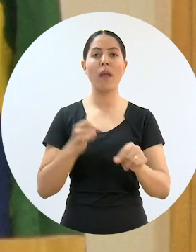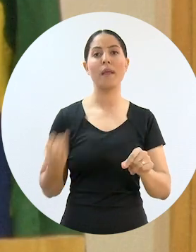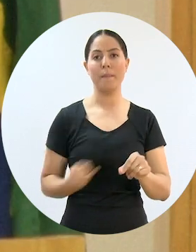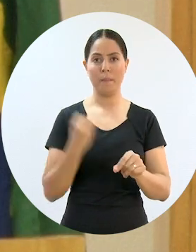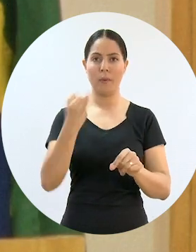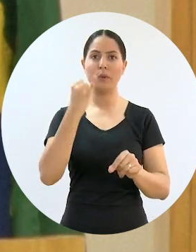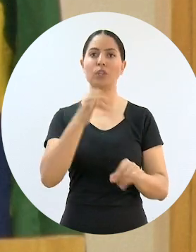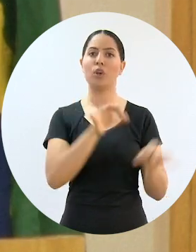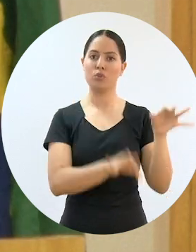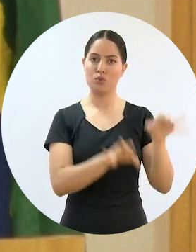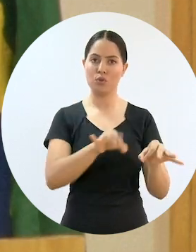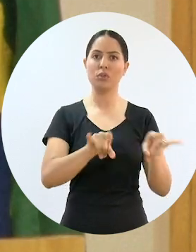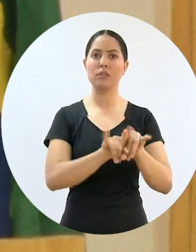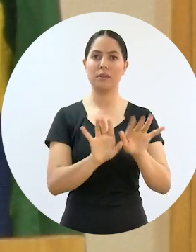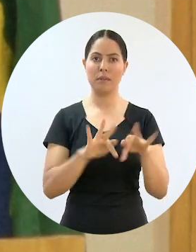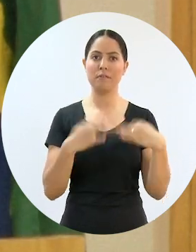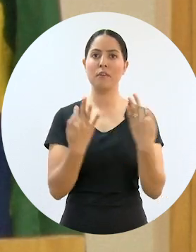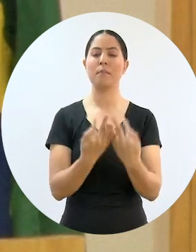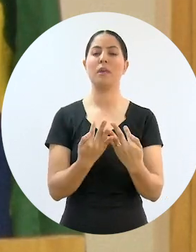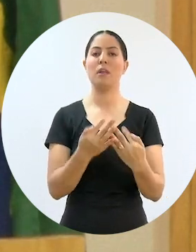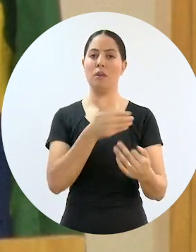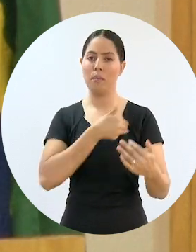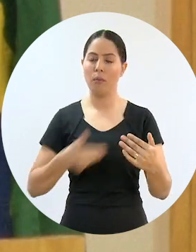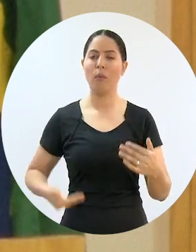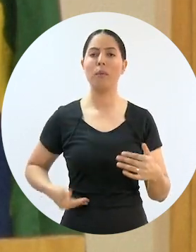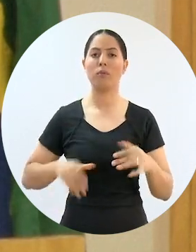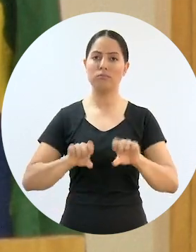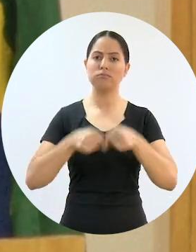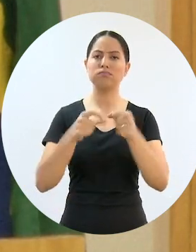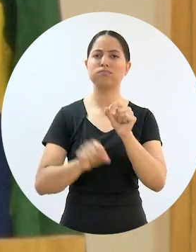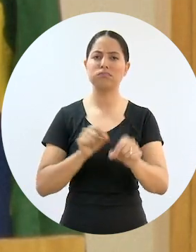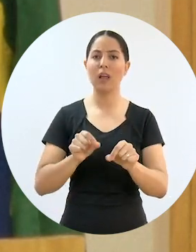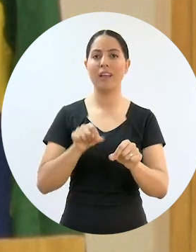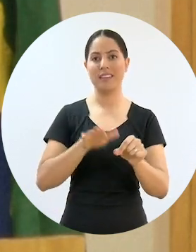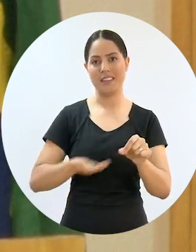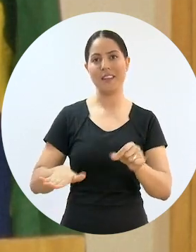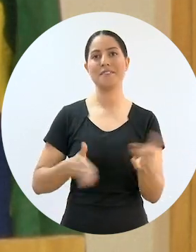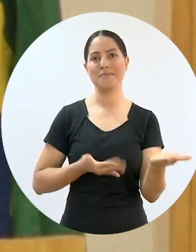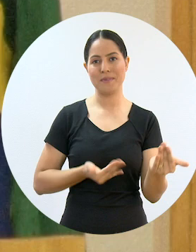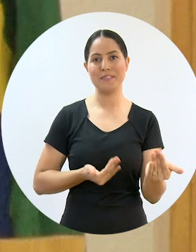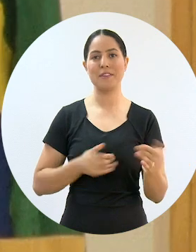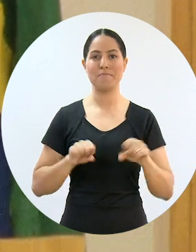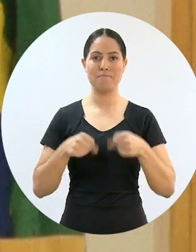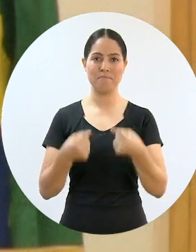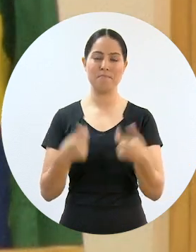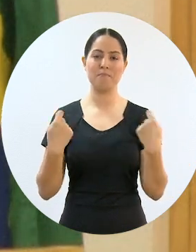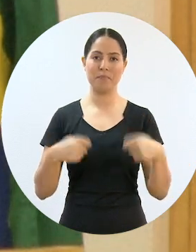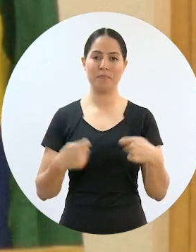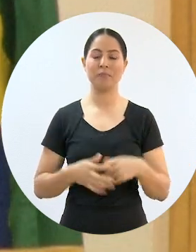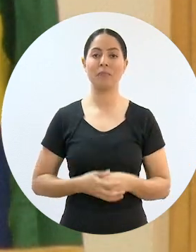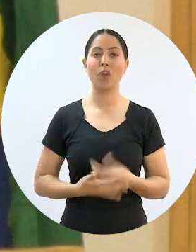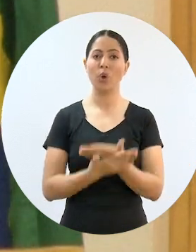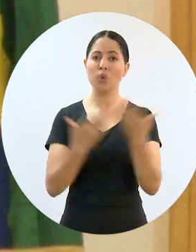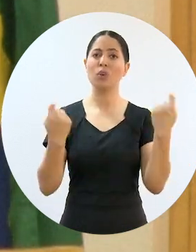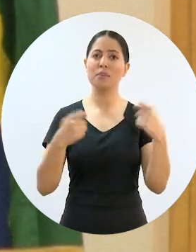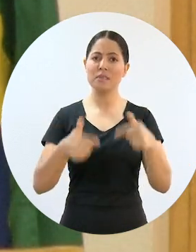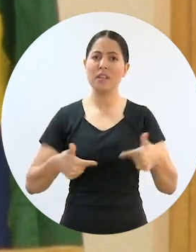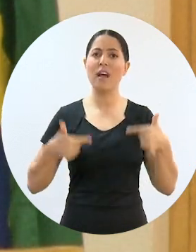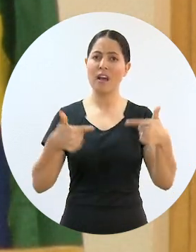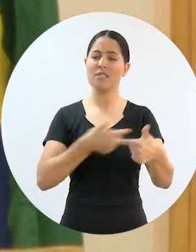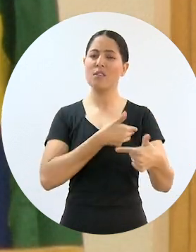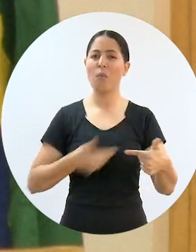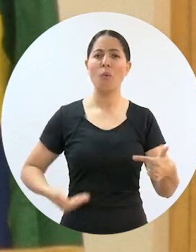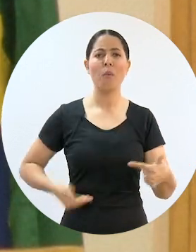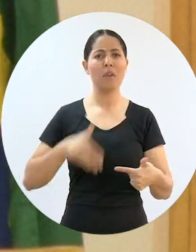do Judiciário e da família de garantir o bem social de crianças e adolescentes. Temos que adotar políticas